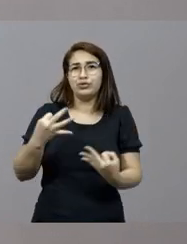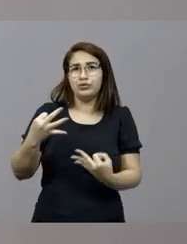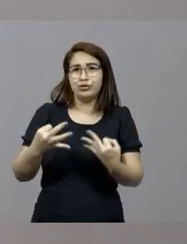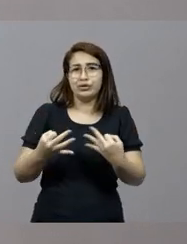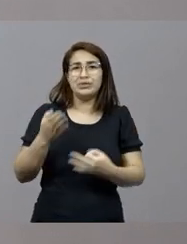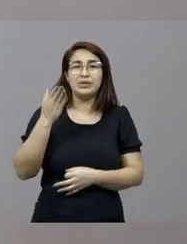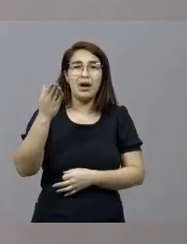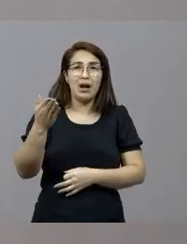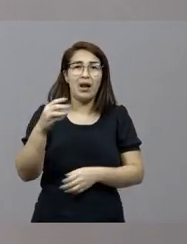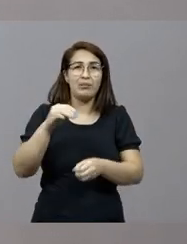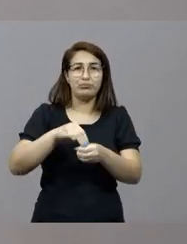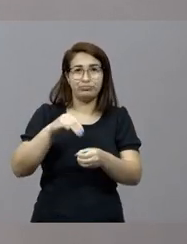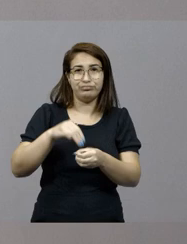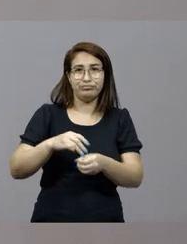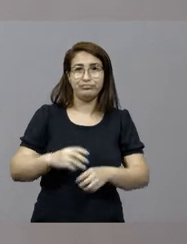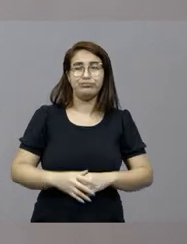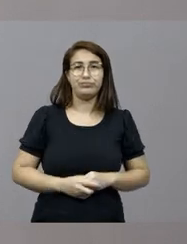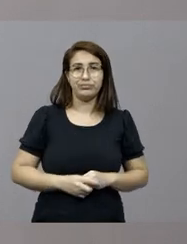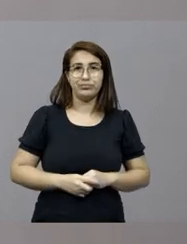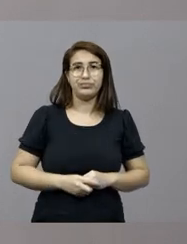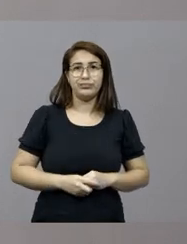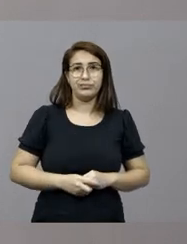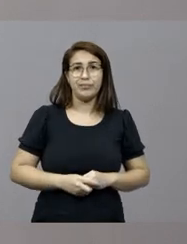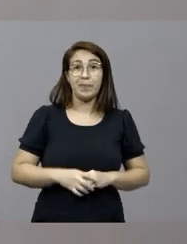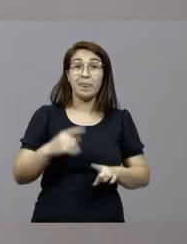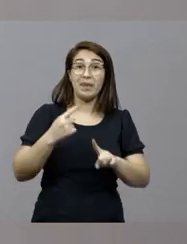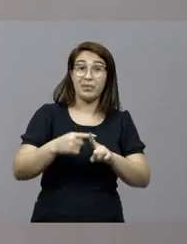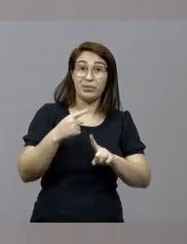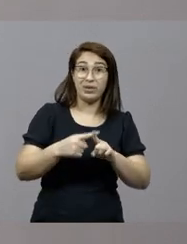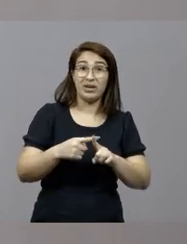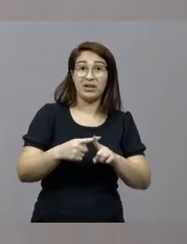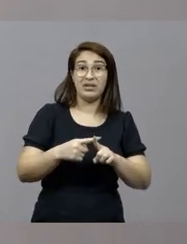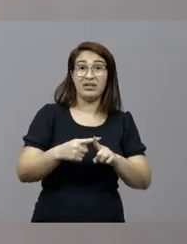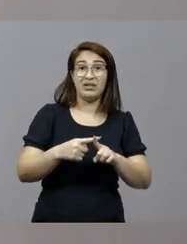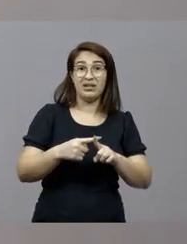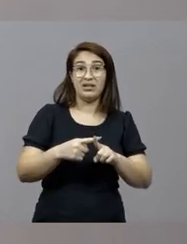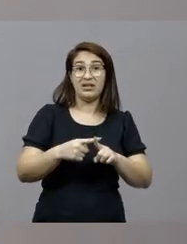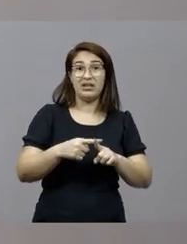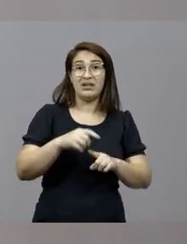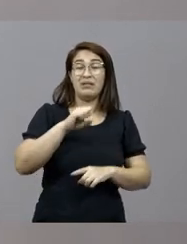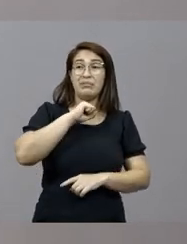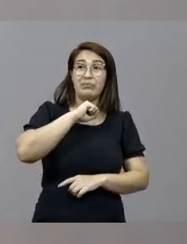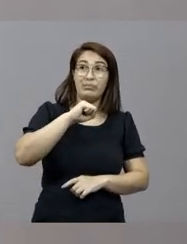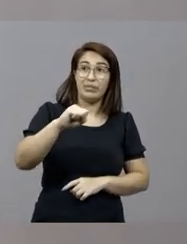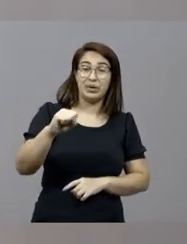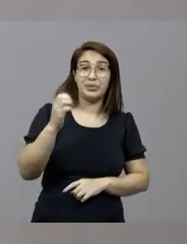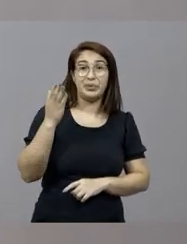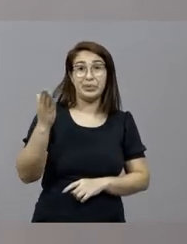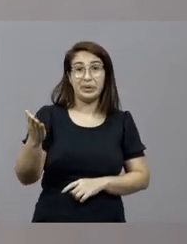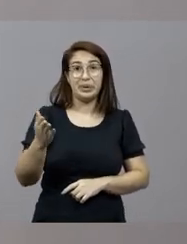cidade, por ter matado um policial.